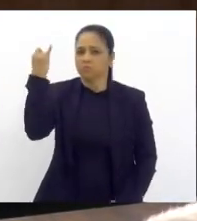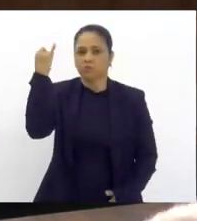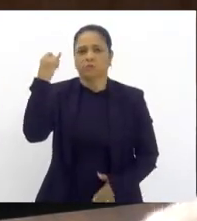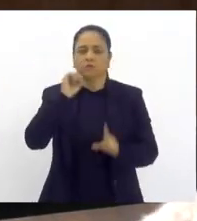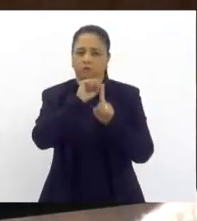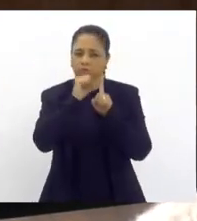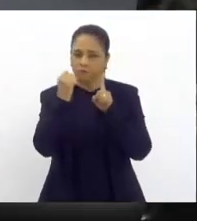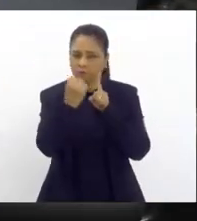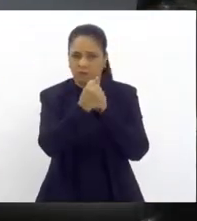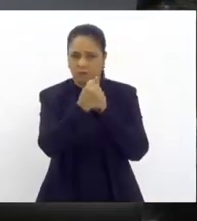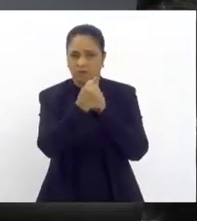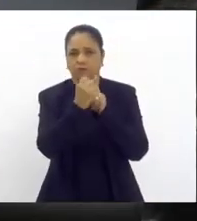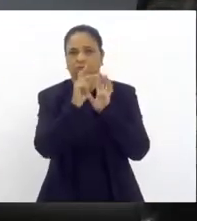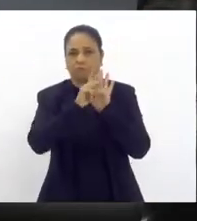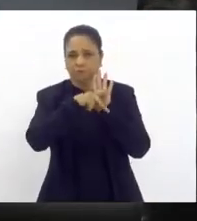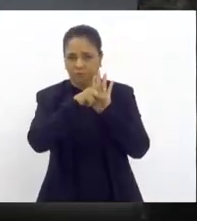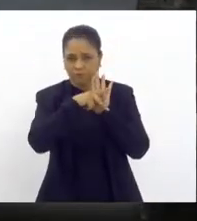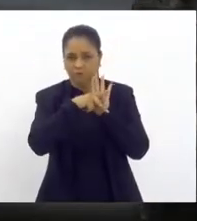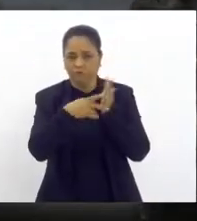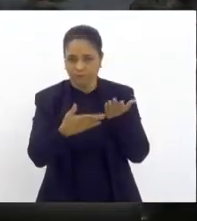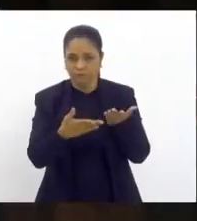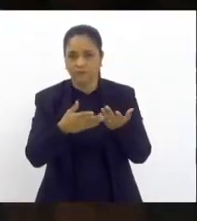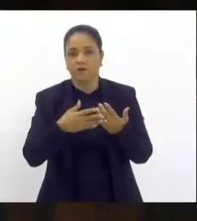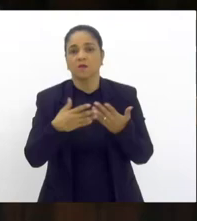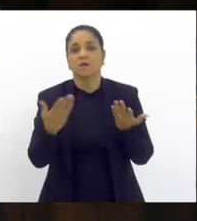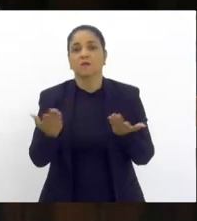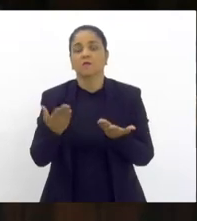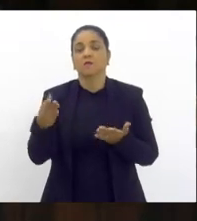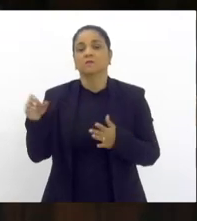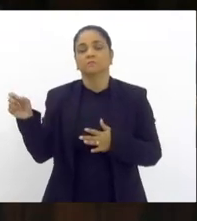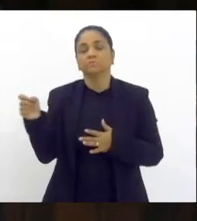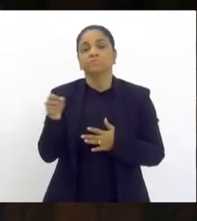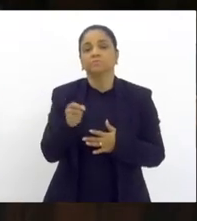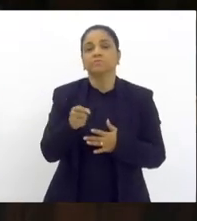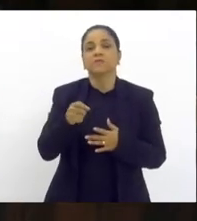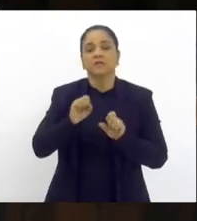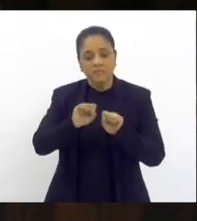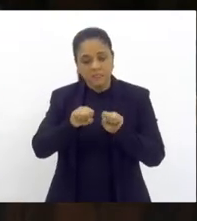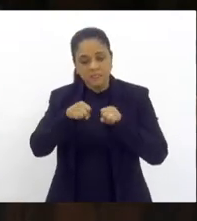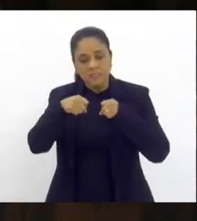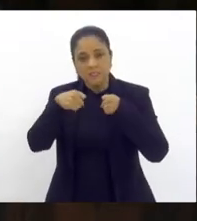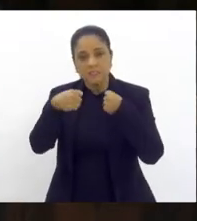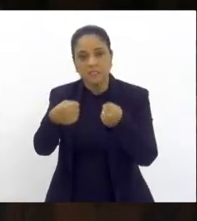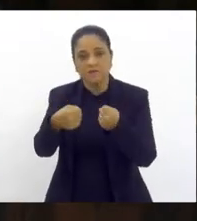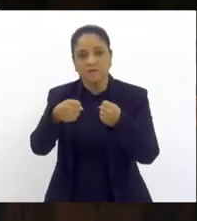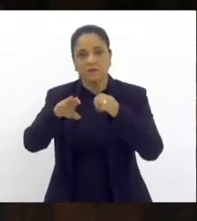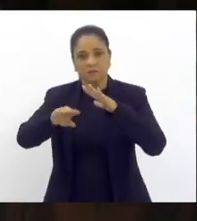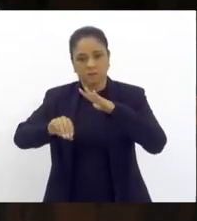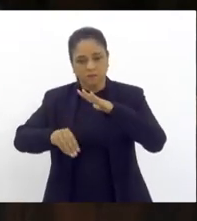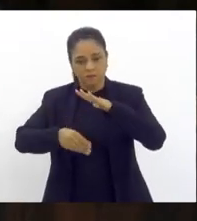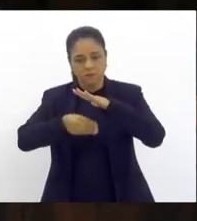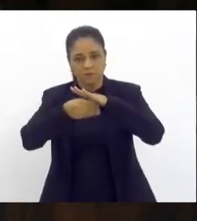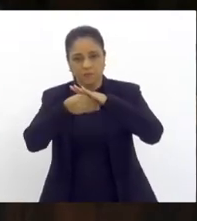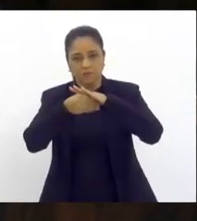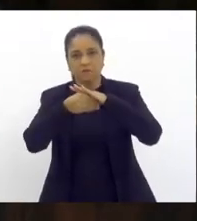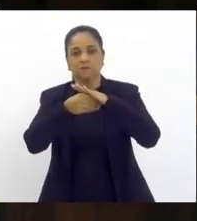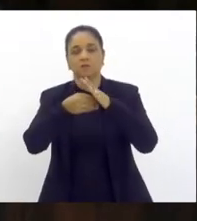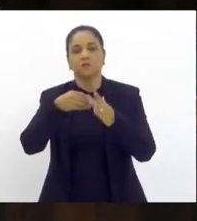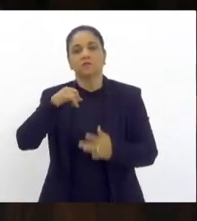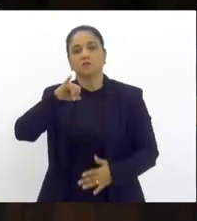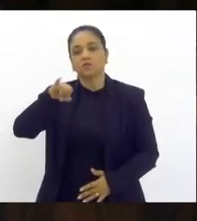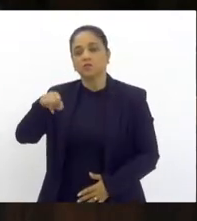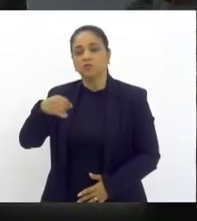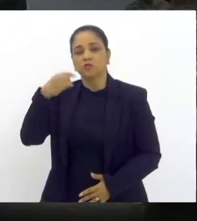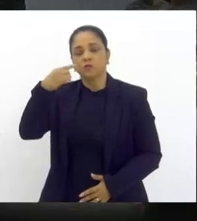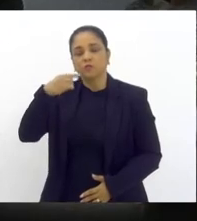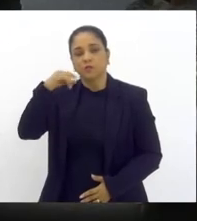toda. Obrigado. Para proferir parecer pela defesa do meio ambiente, deputado Jorge Felipe Neto.